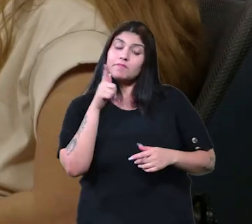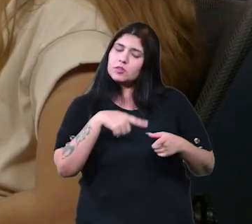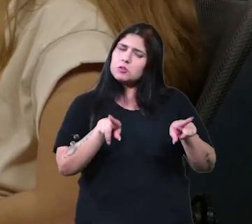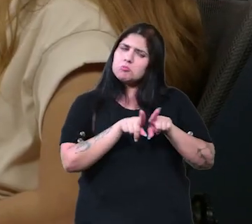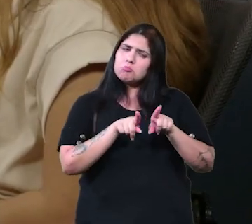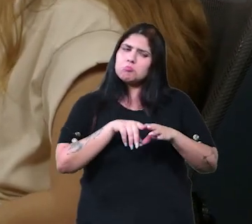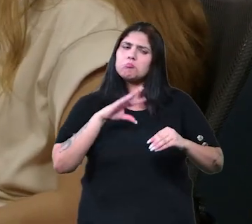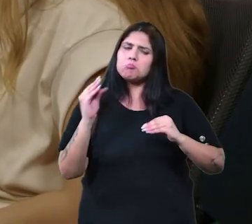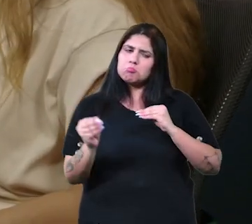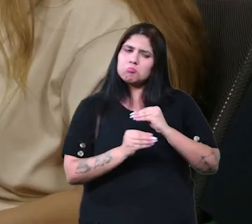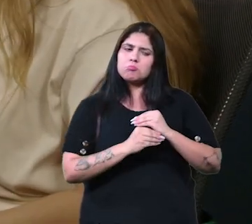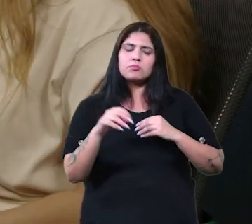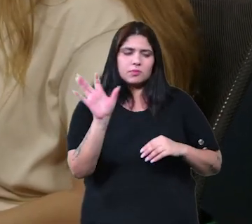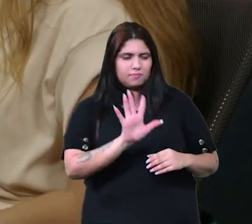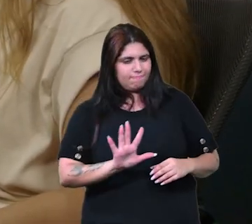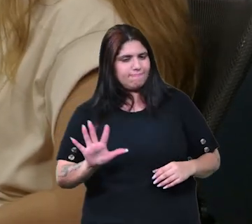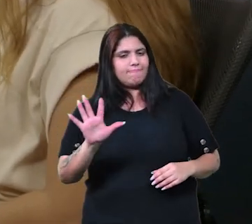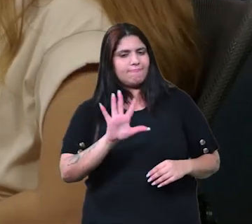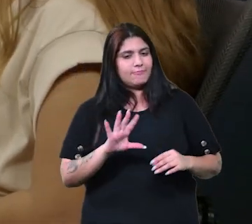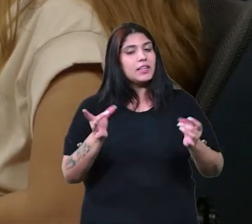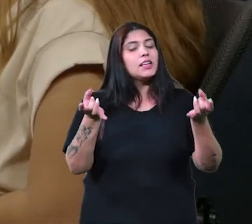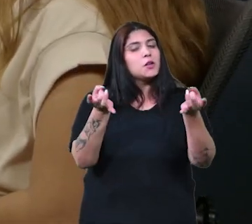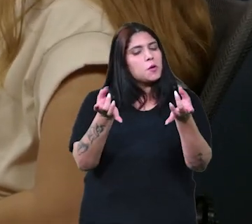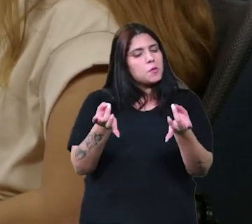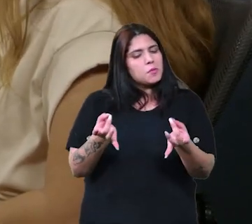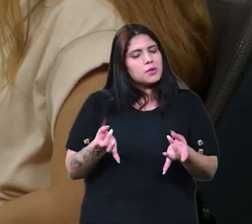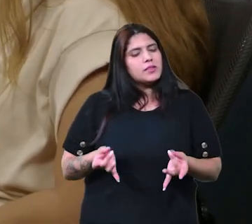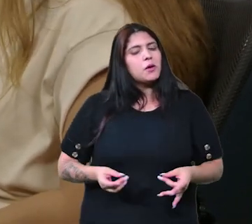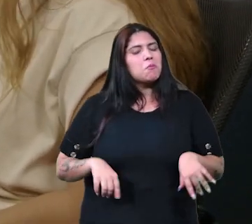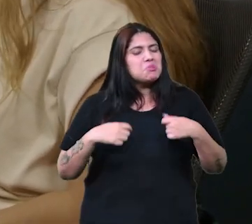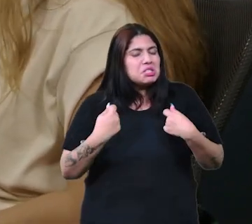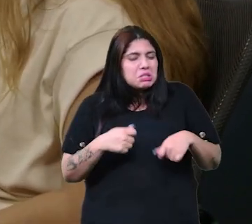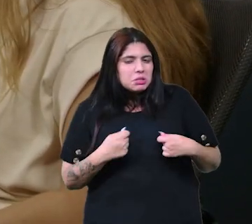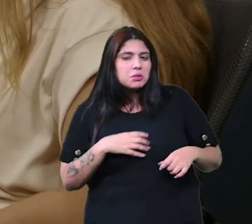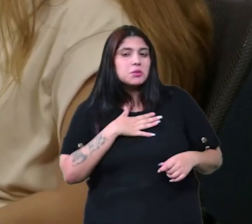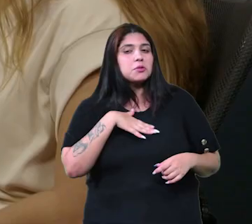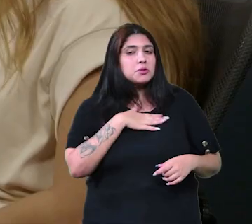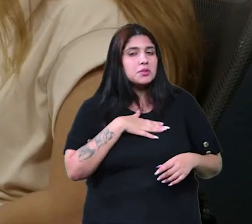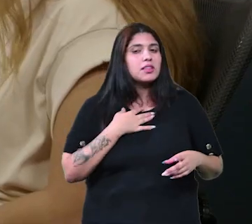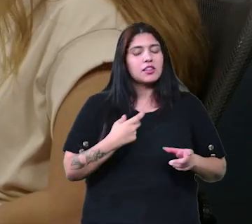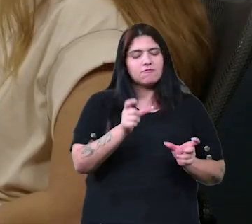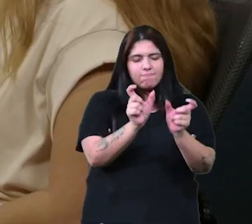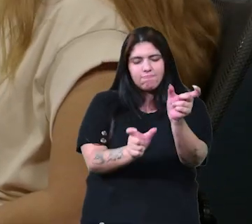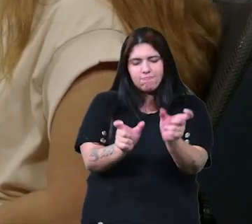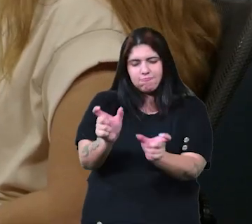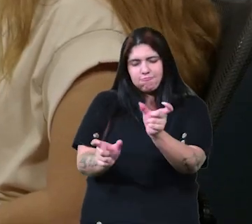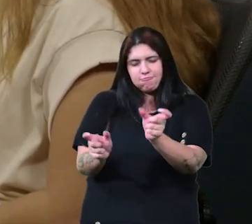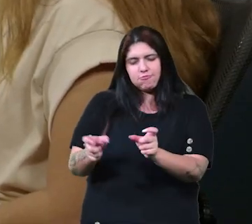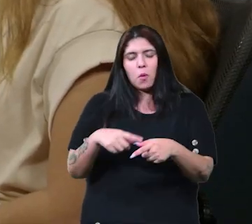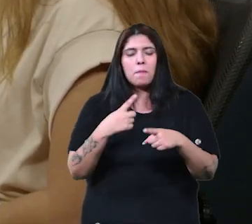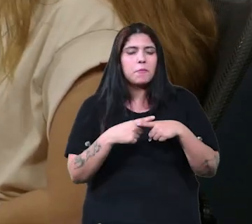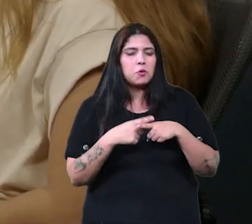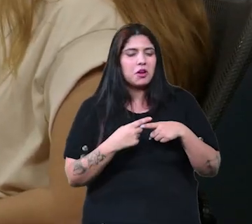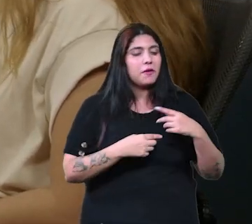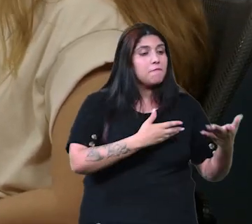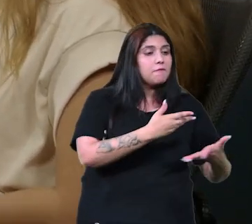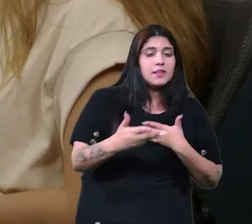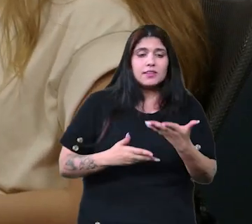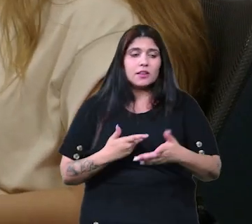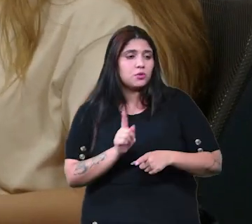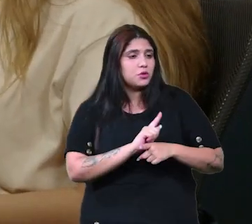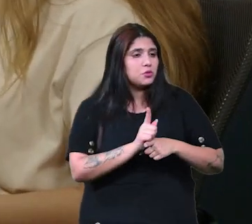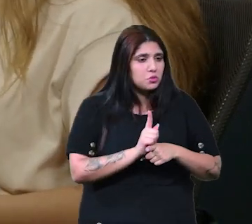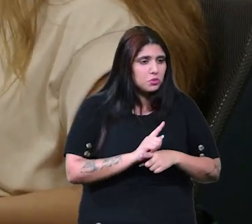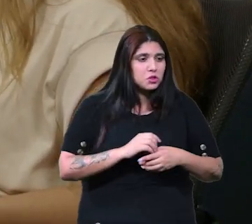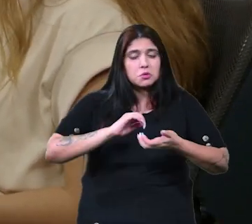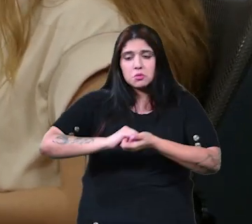área comercial você precisa gostar de gente, porque você vai lidar com gestores, vai lidar com colaboradores, e você precisa saber se